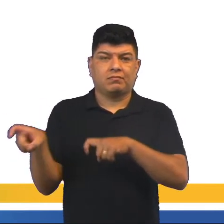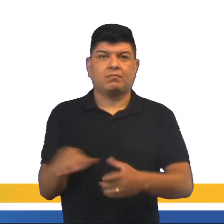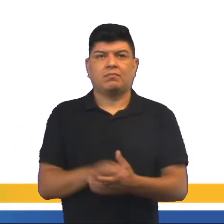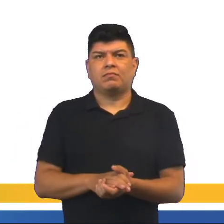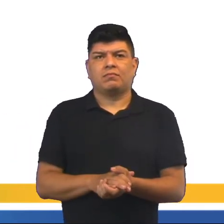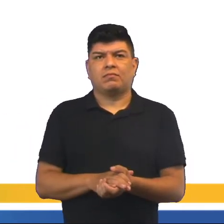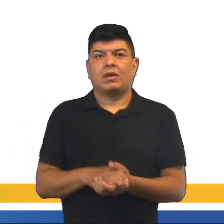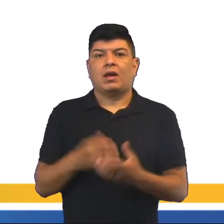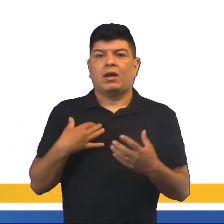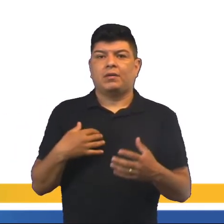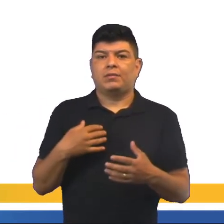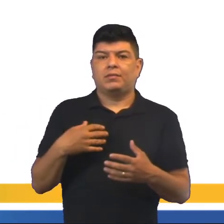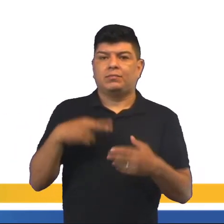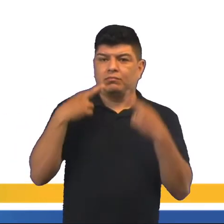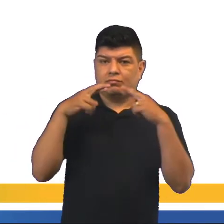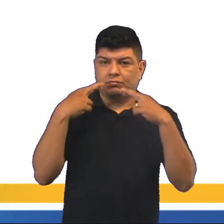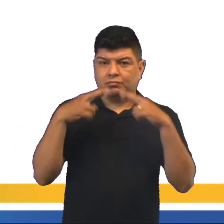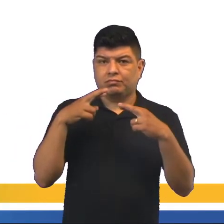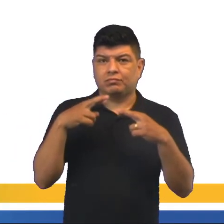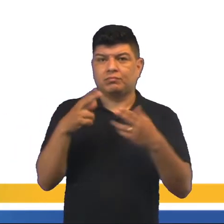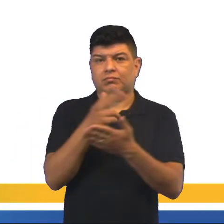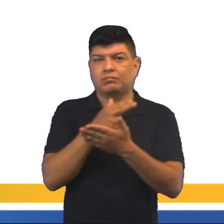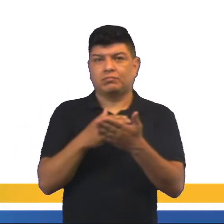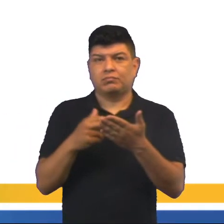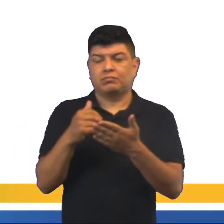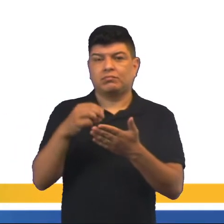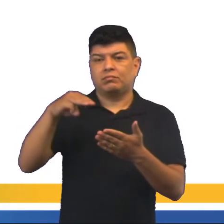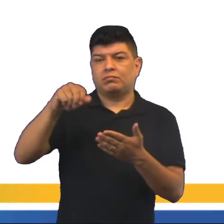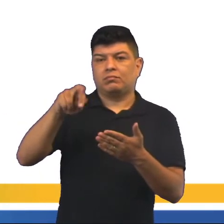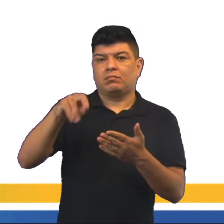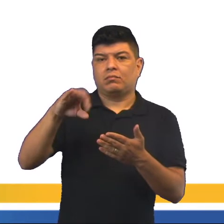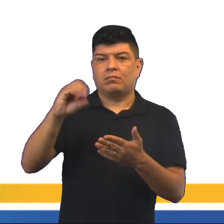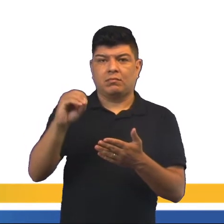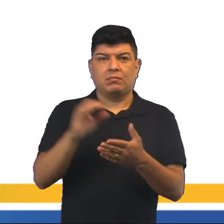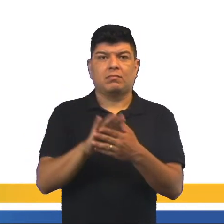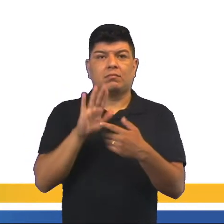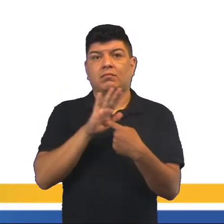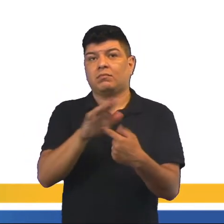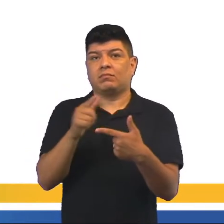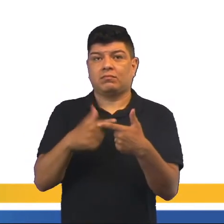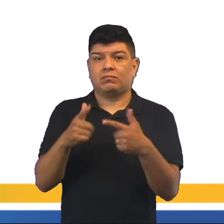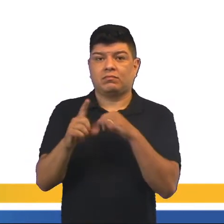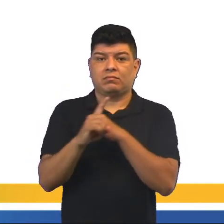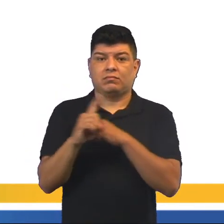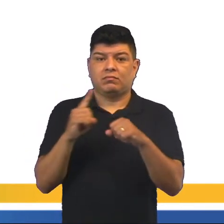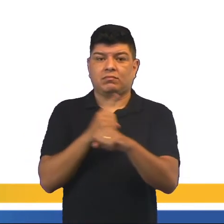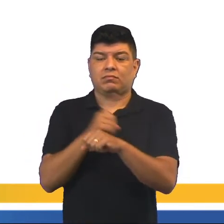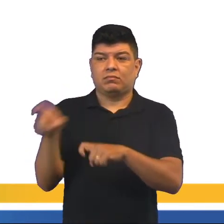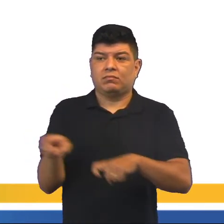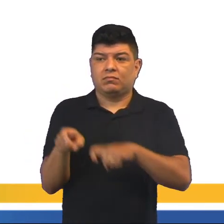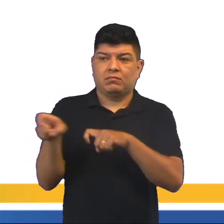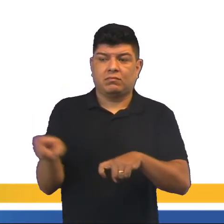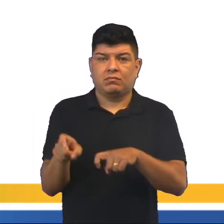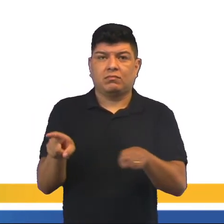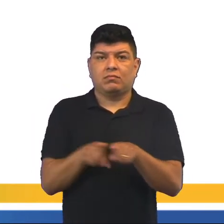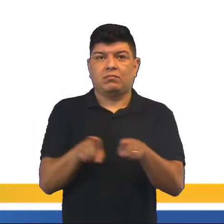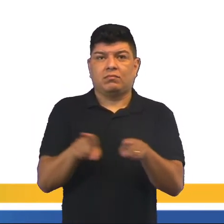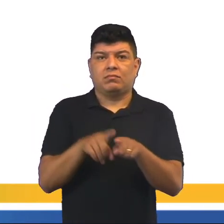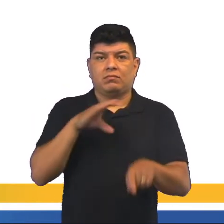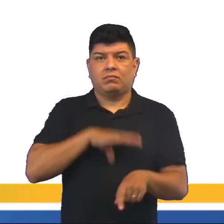tarefas distribuídas entre os irmãozinhos aí. Não vão pensar que eu estou dizendo aqui que a criança não pode trabalhar e não vão mais ajudar a mãe. Não é nesse sentido. Quando eu